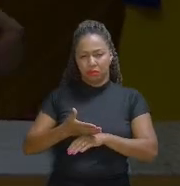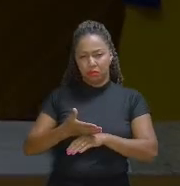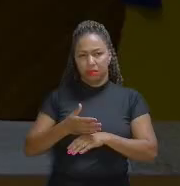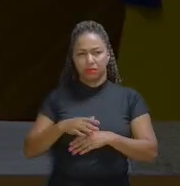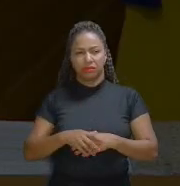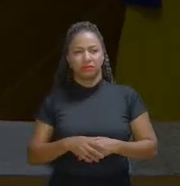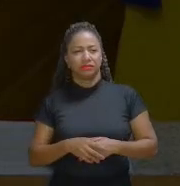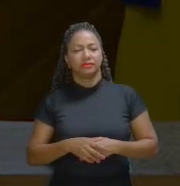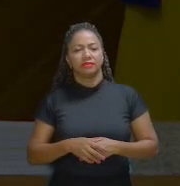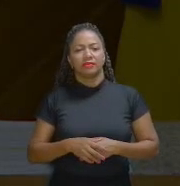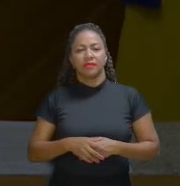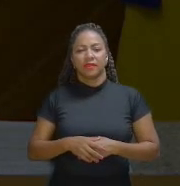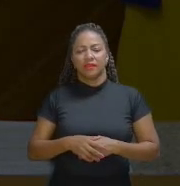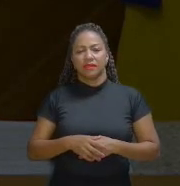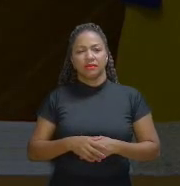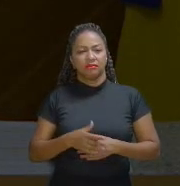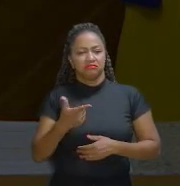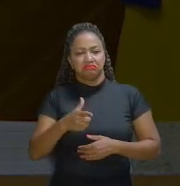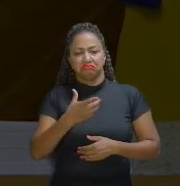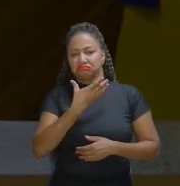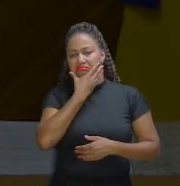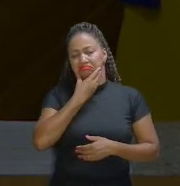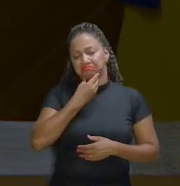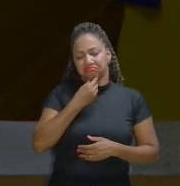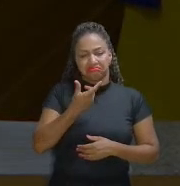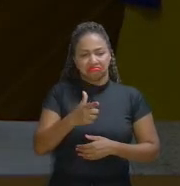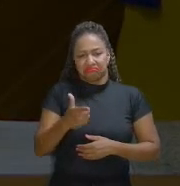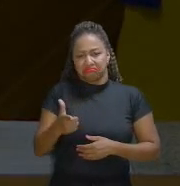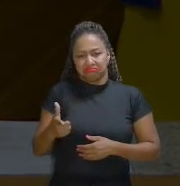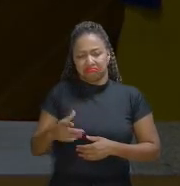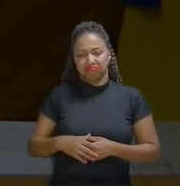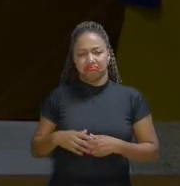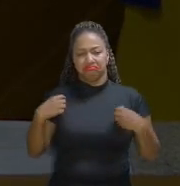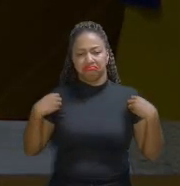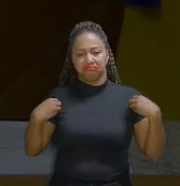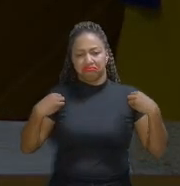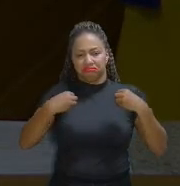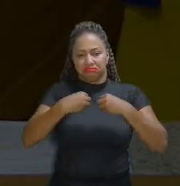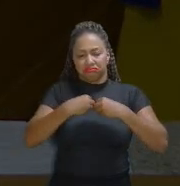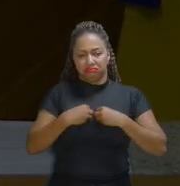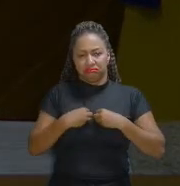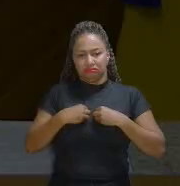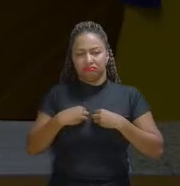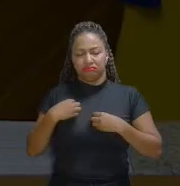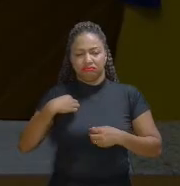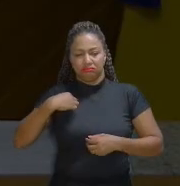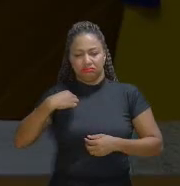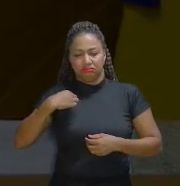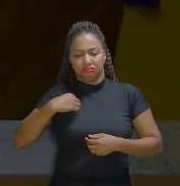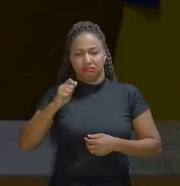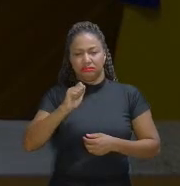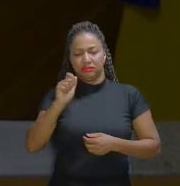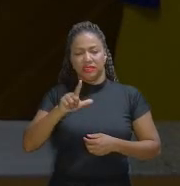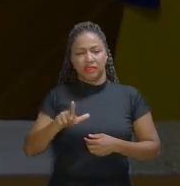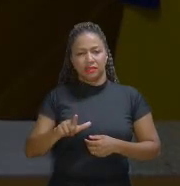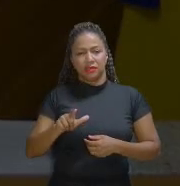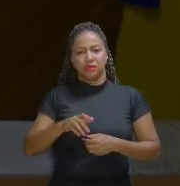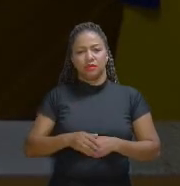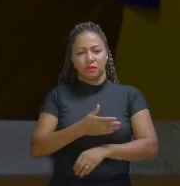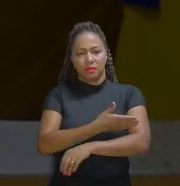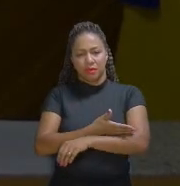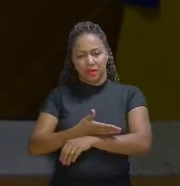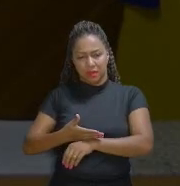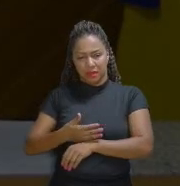não uso barba, estou com uma toga preta sobre uma camisa azul com listras